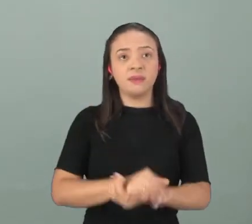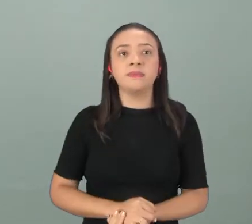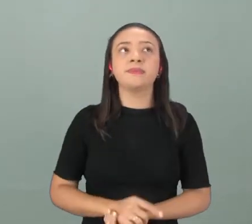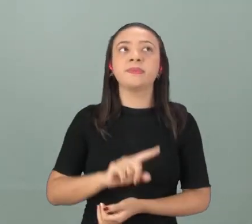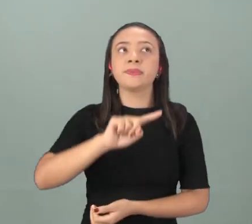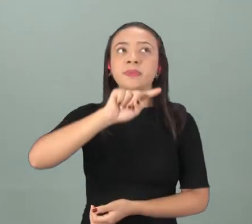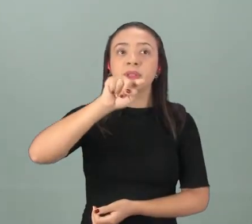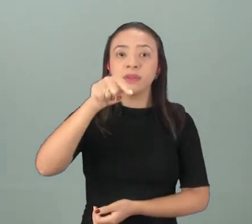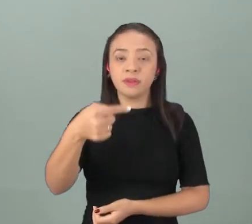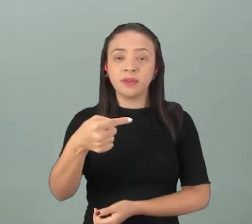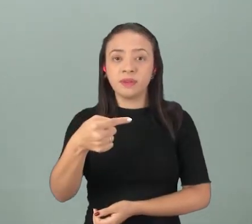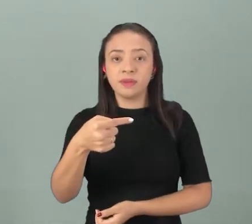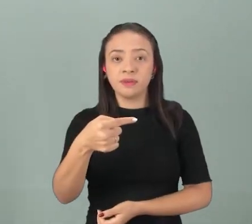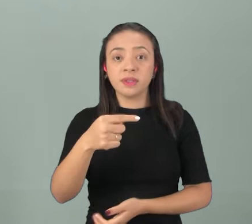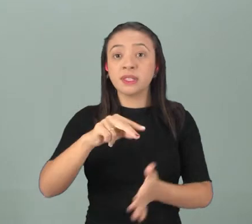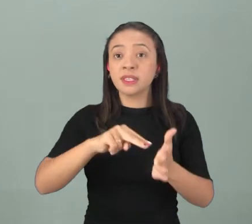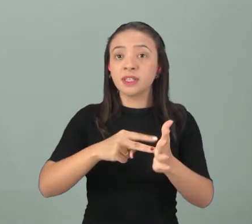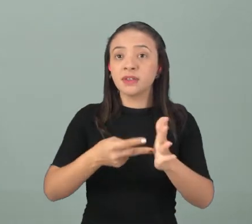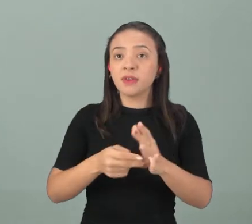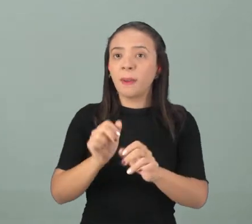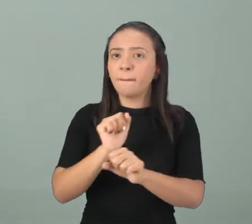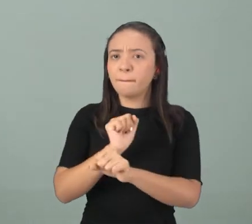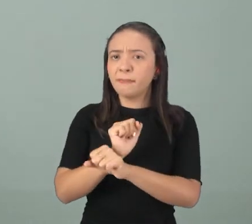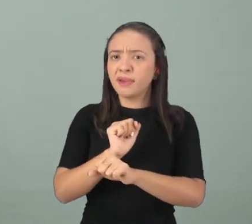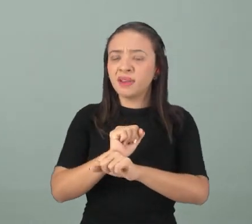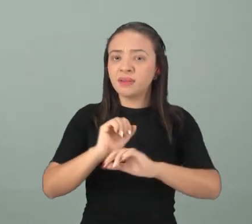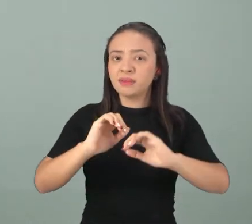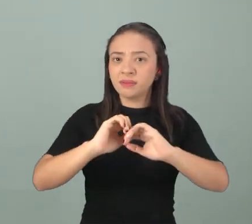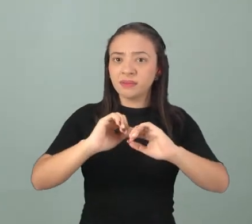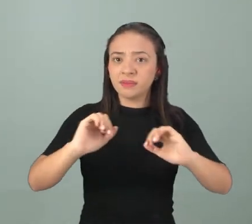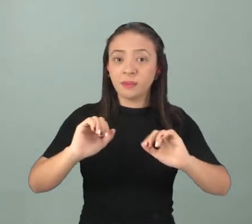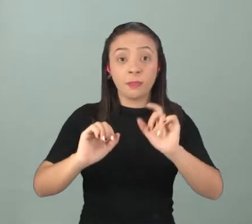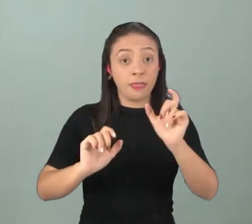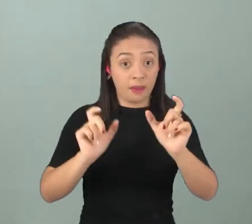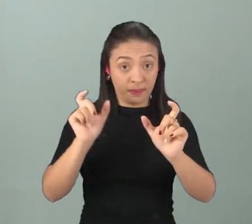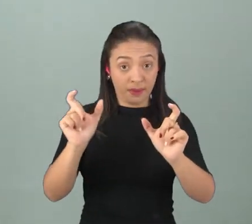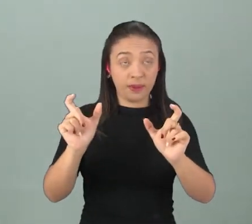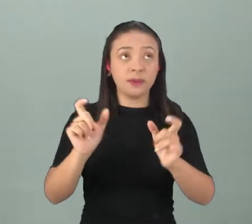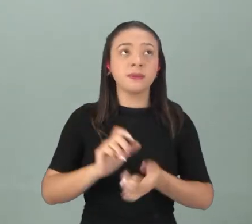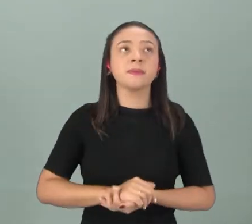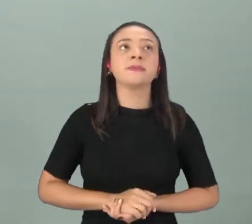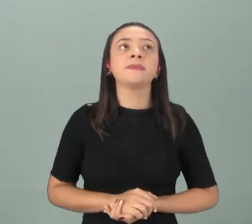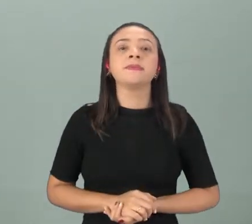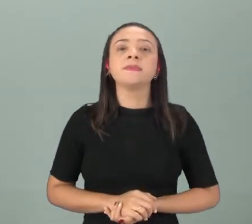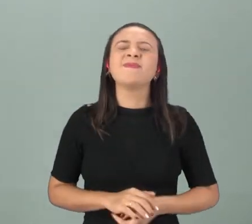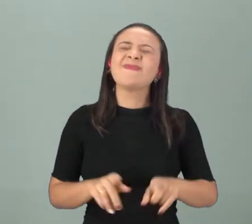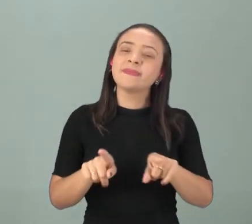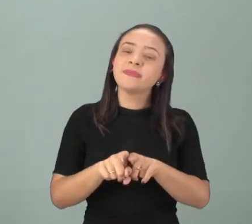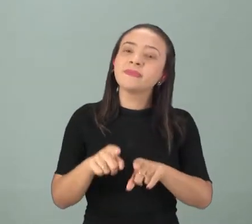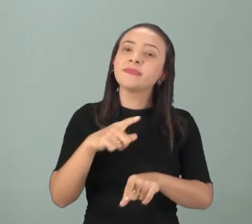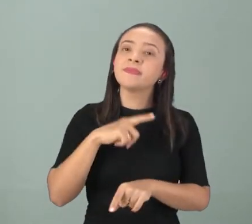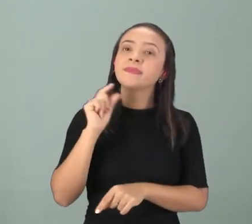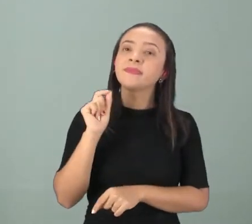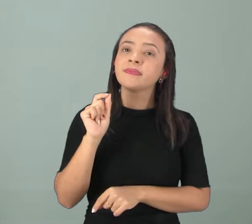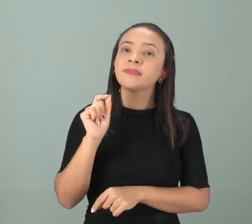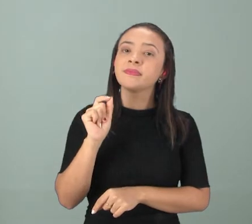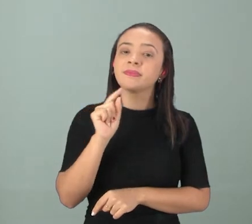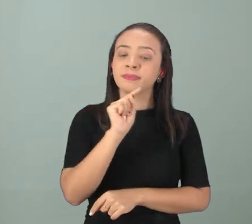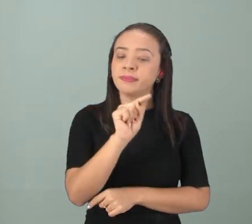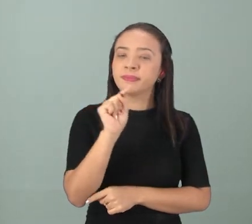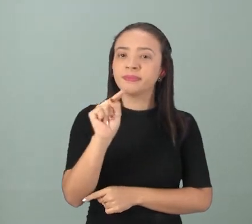A vírgula, que faz pequenas, né, separações de expressões e pequenas pausas, né? Nós também temos